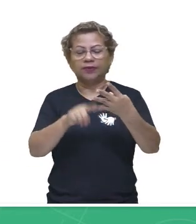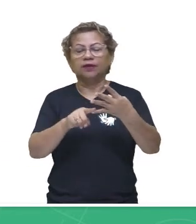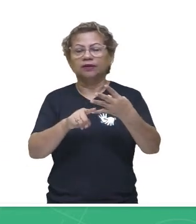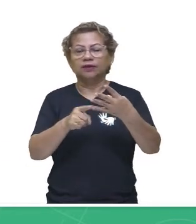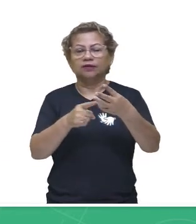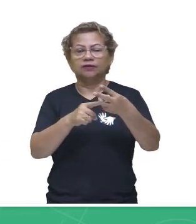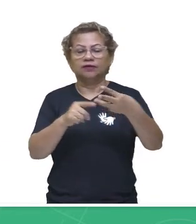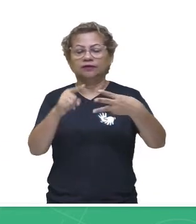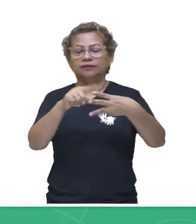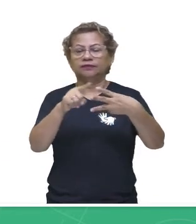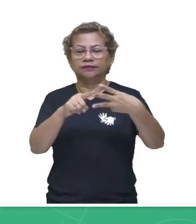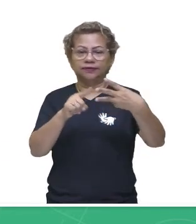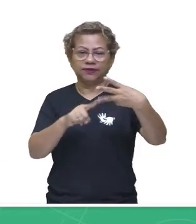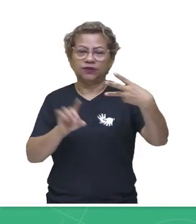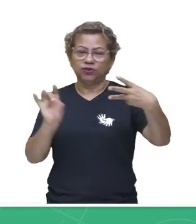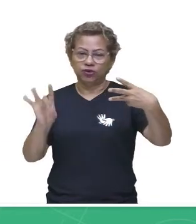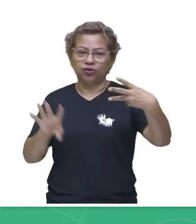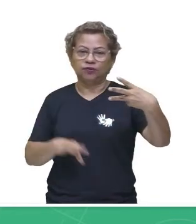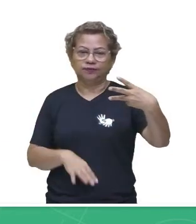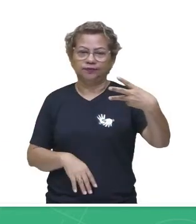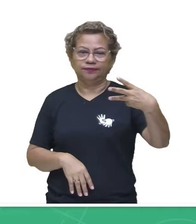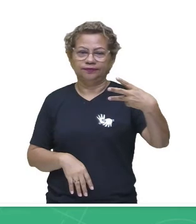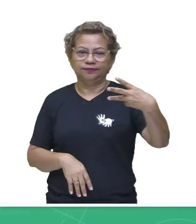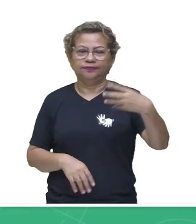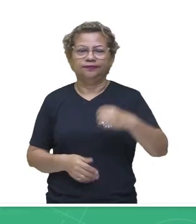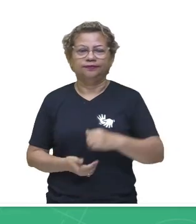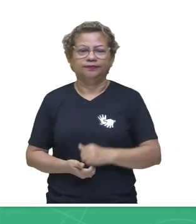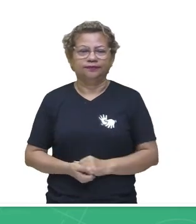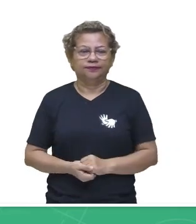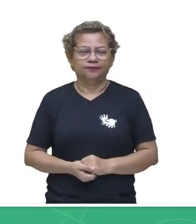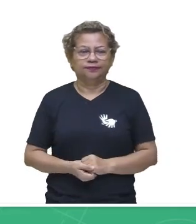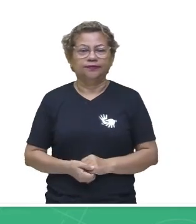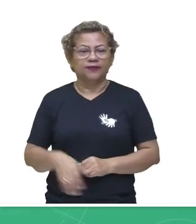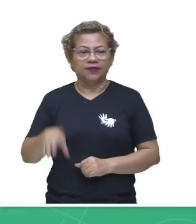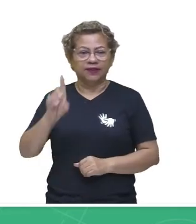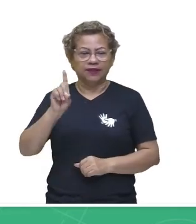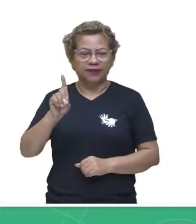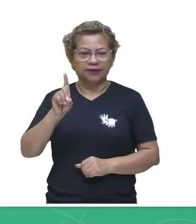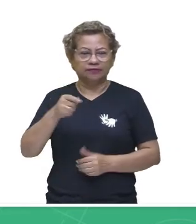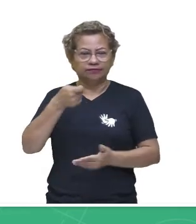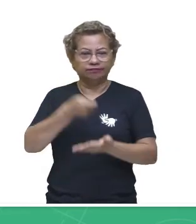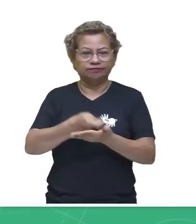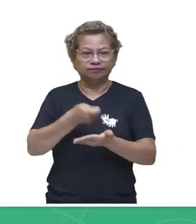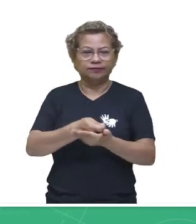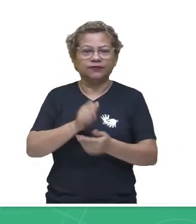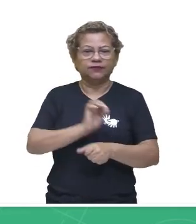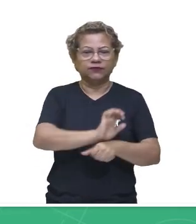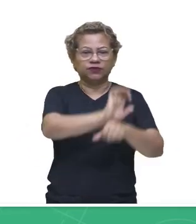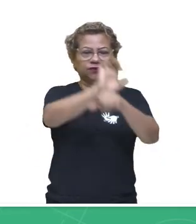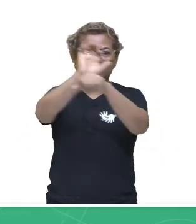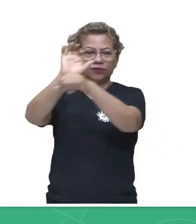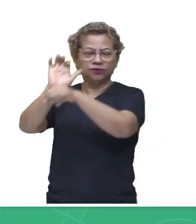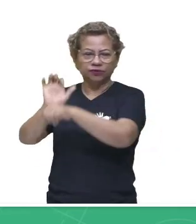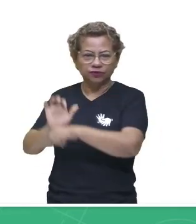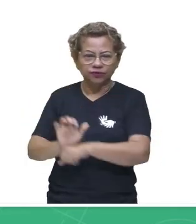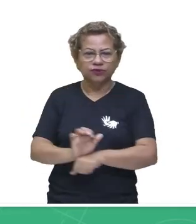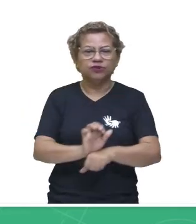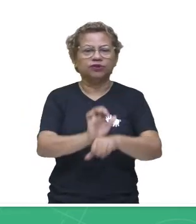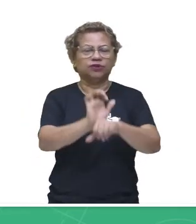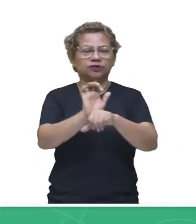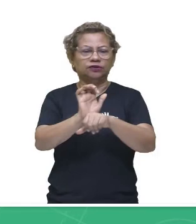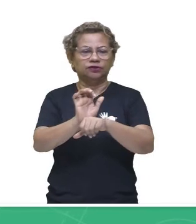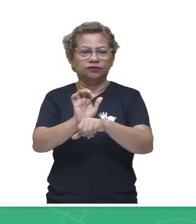pelos filósofos iluministas, ok? D, autonomia dos estados conforme almejava a elite agrária ao